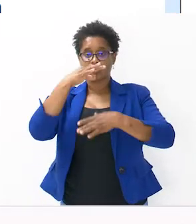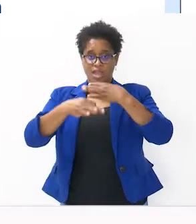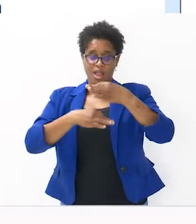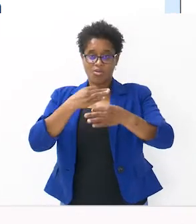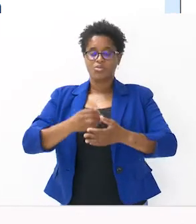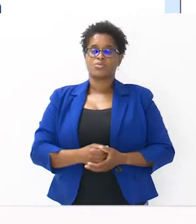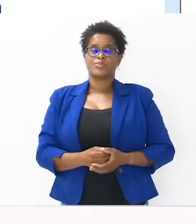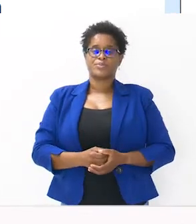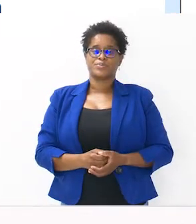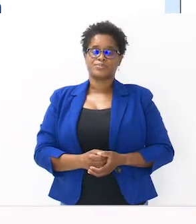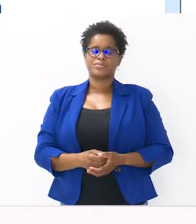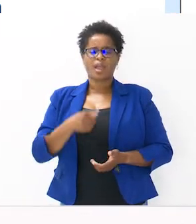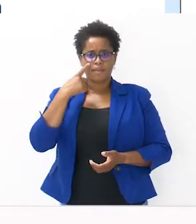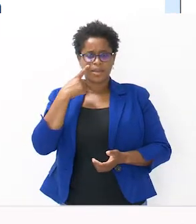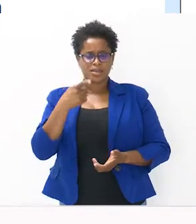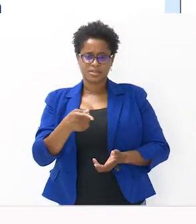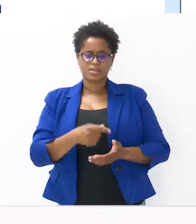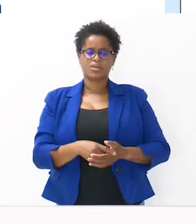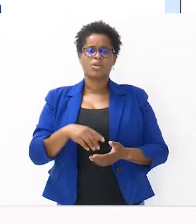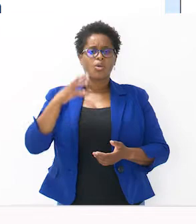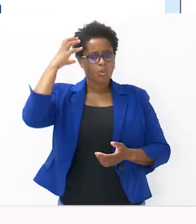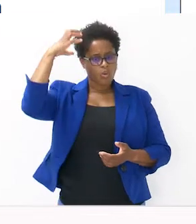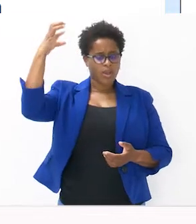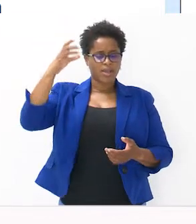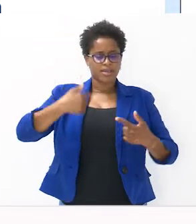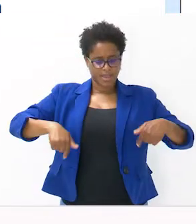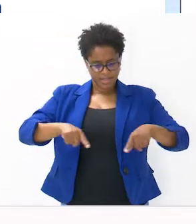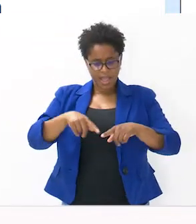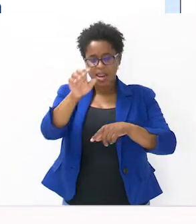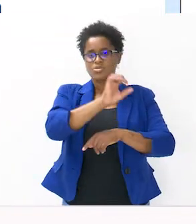diálogo. Aparece o rei na sua sala.